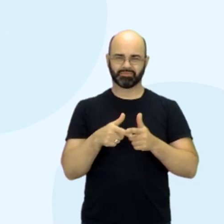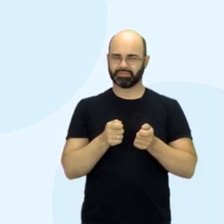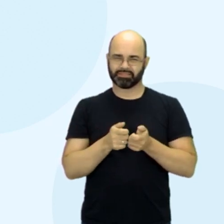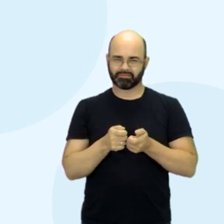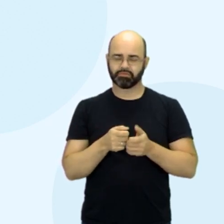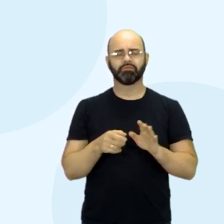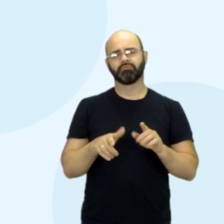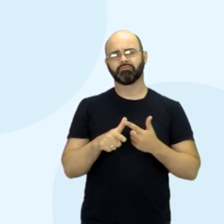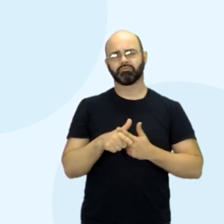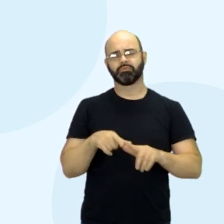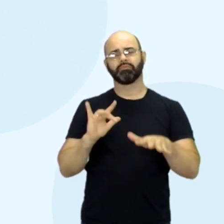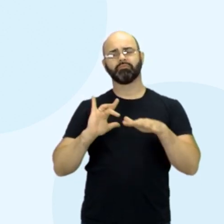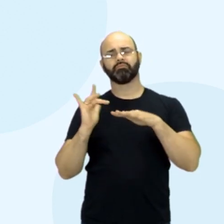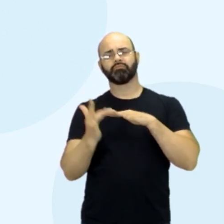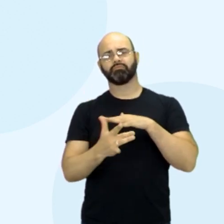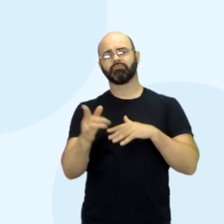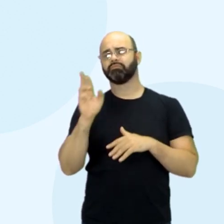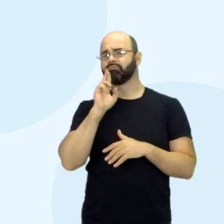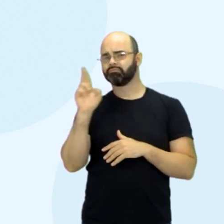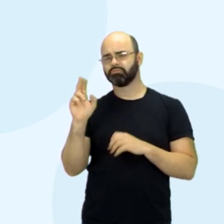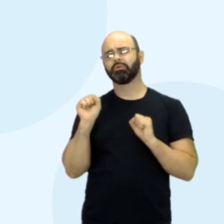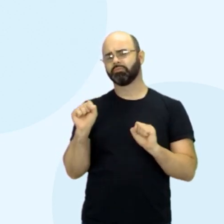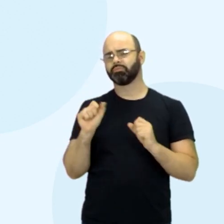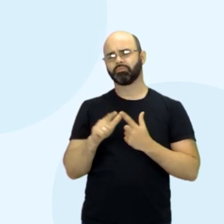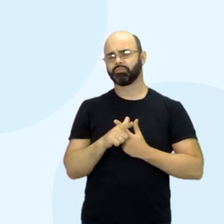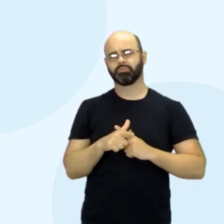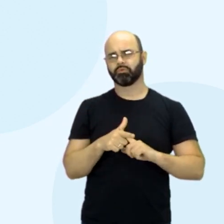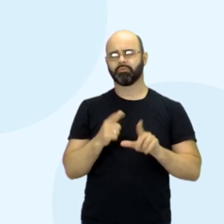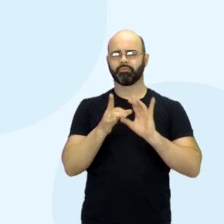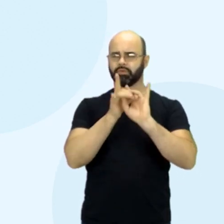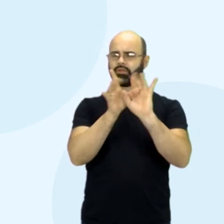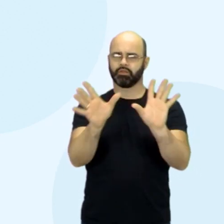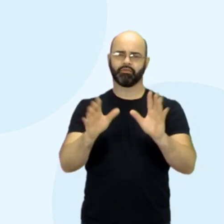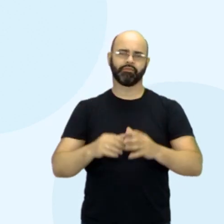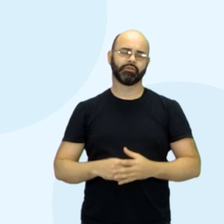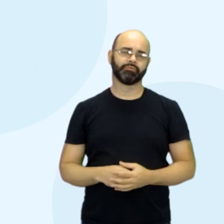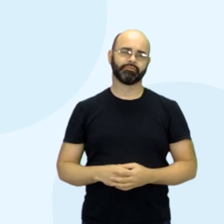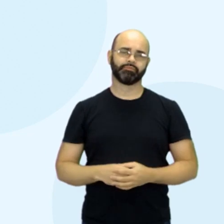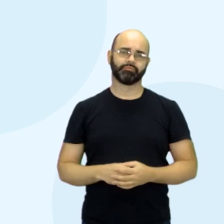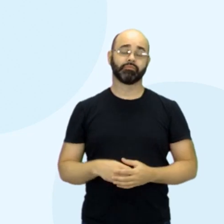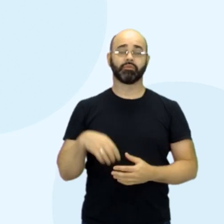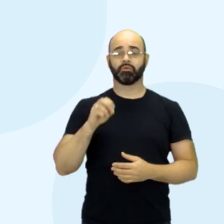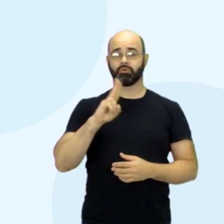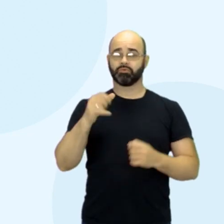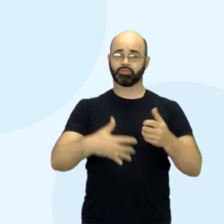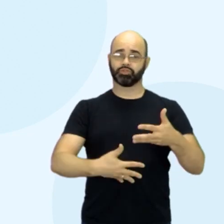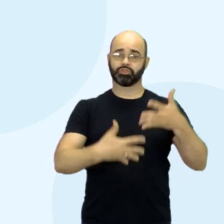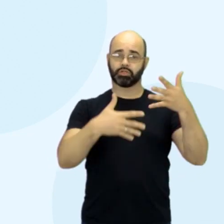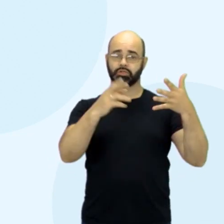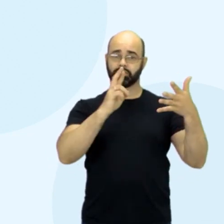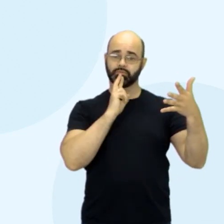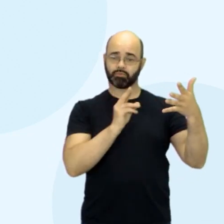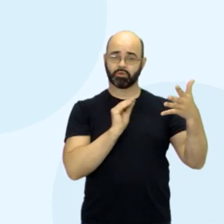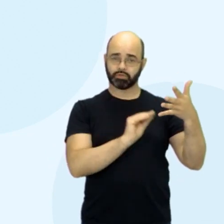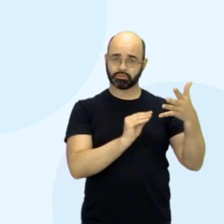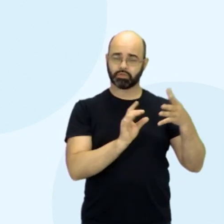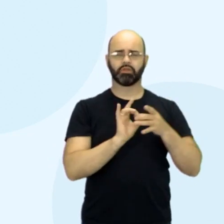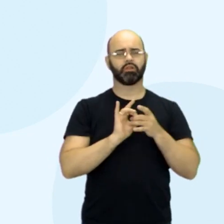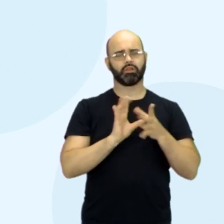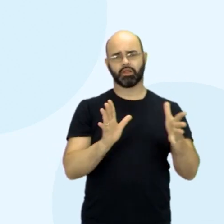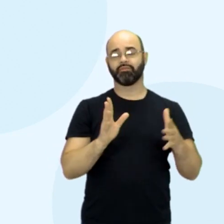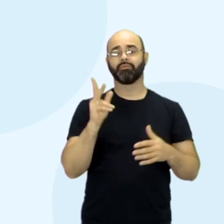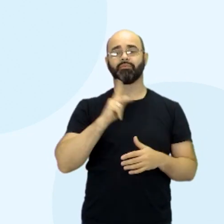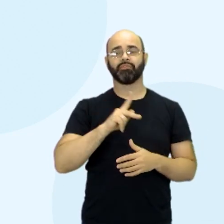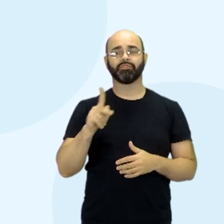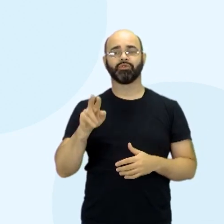redes sociais escreveu a resposta e tal a gente fica aí à disposição também se quiser escrever no chat não tem problema Professor Russo vai ter uma hora